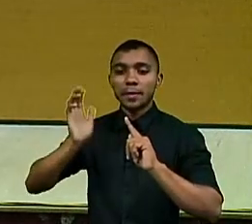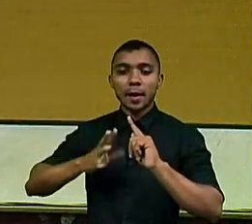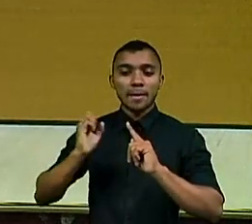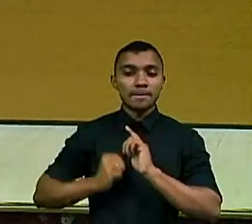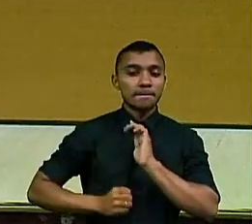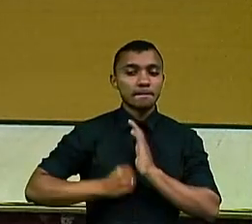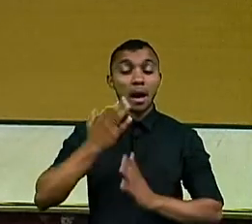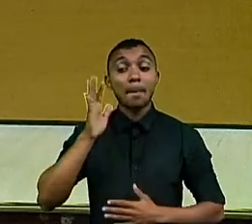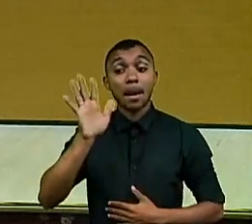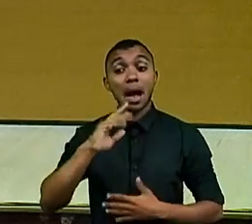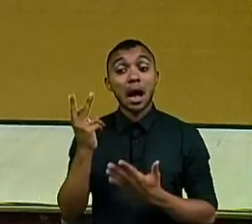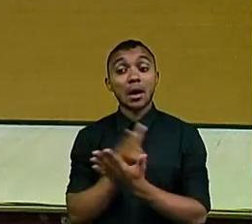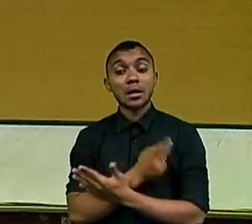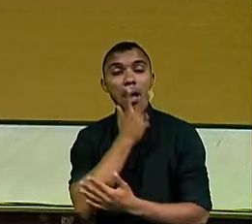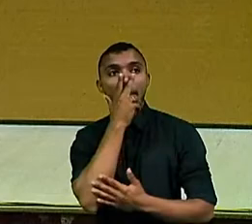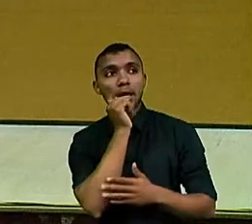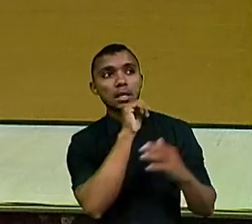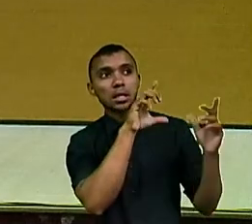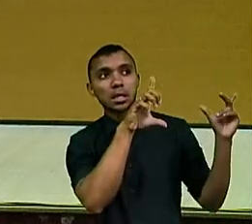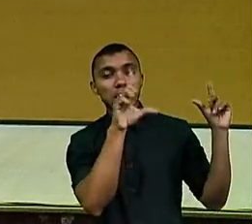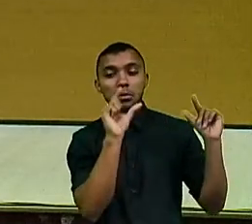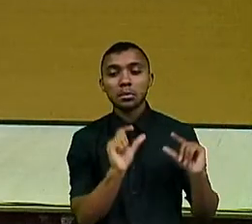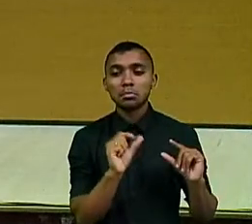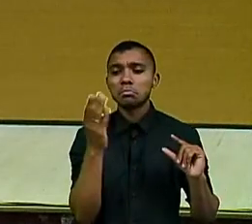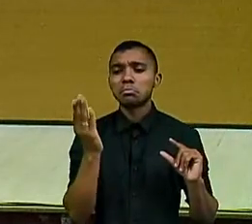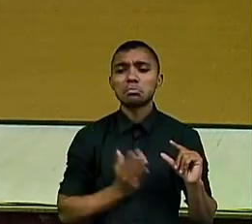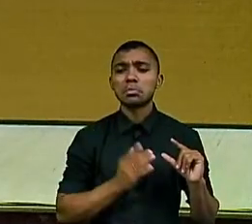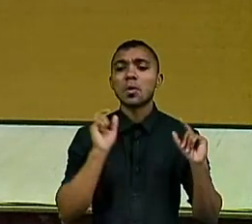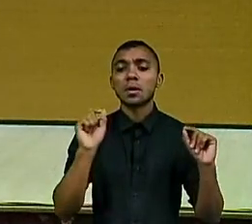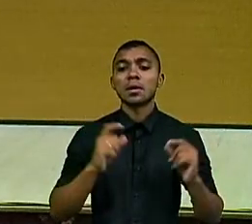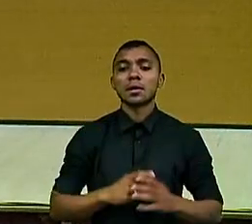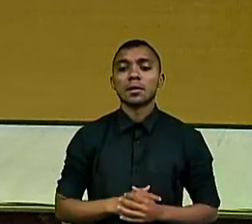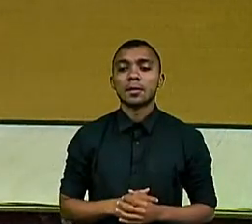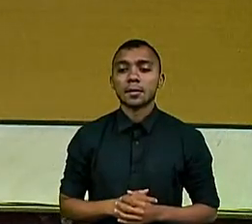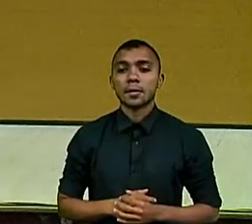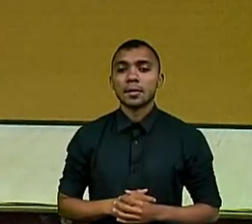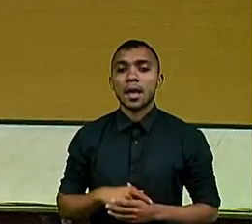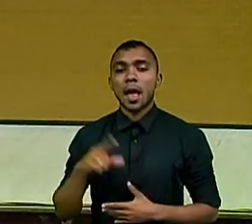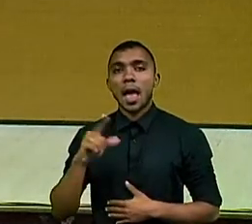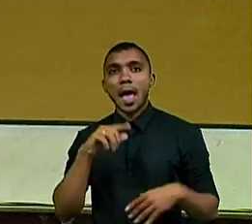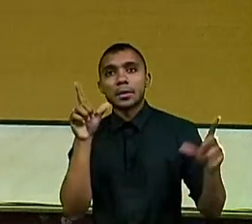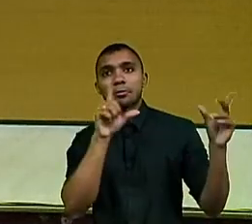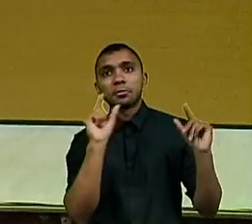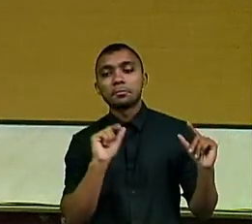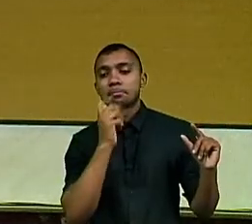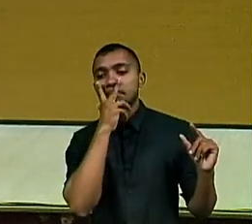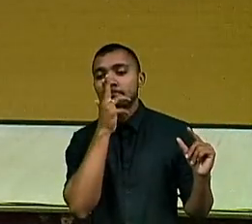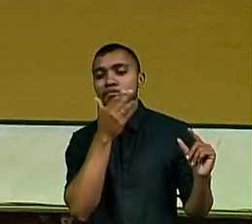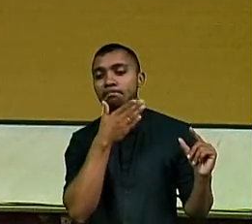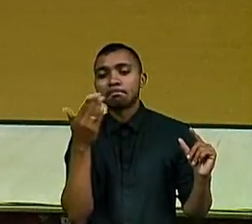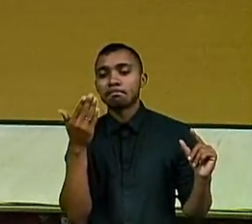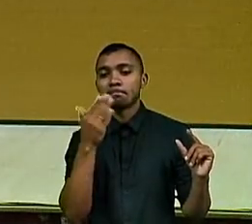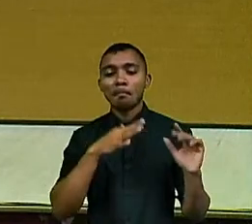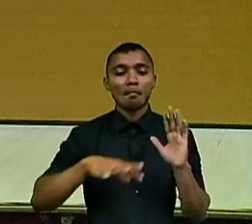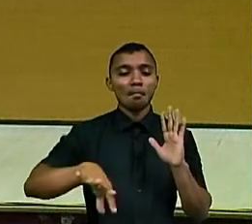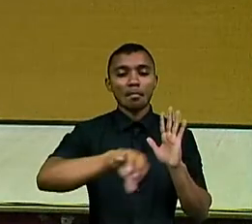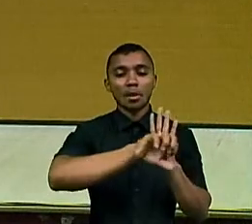vai diminuir as oscilações ou seja diminuir essas oscilações é como se fosse uma filtragem